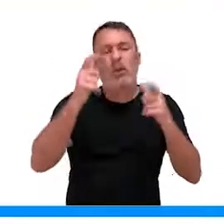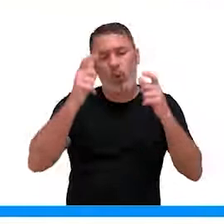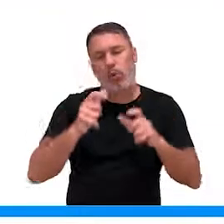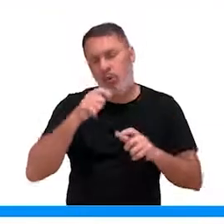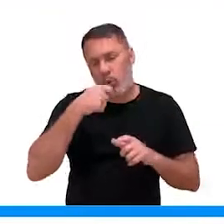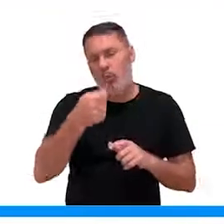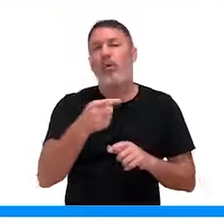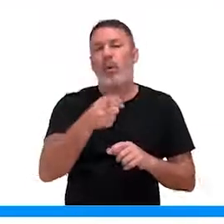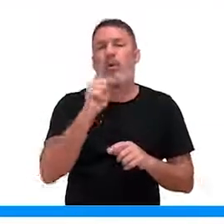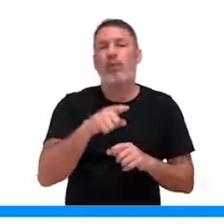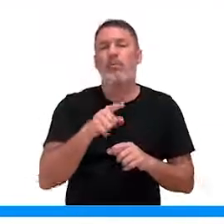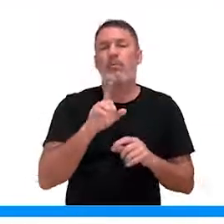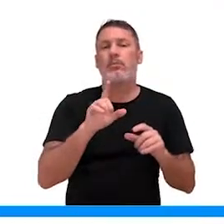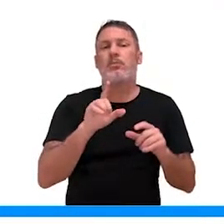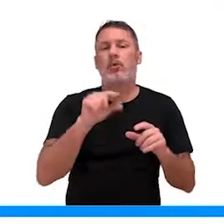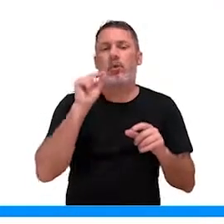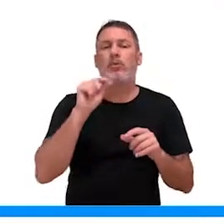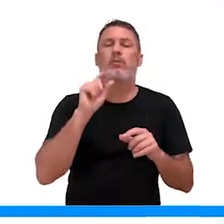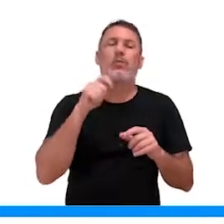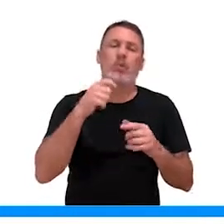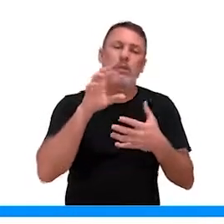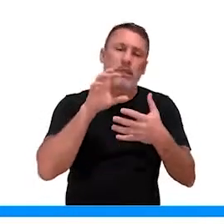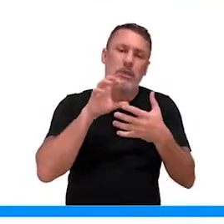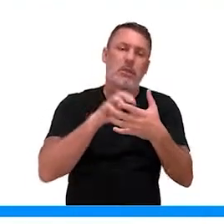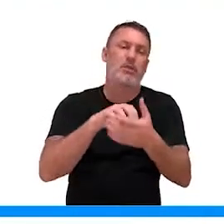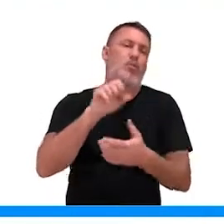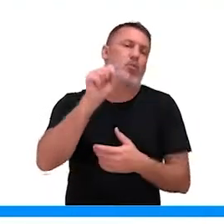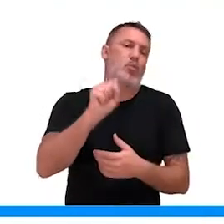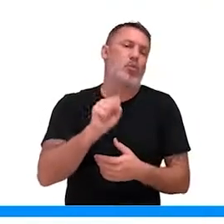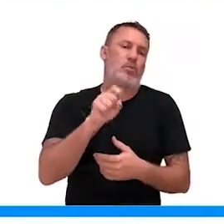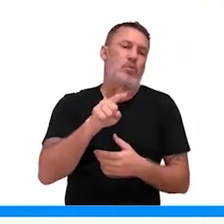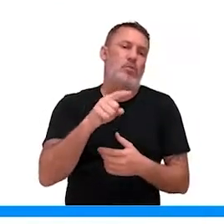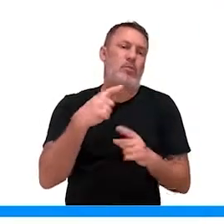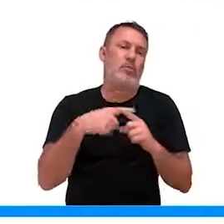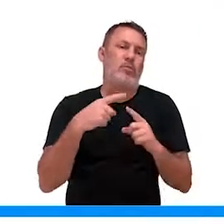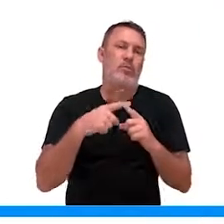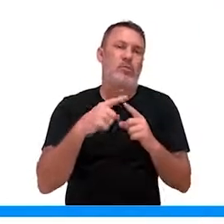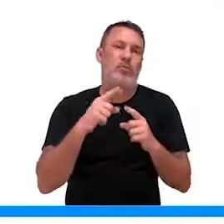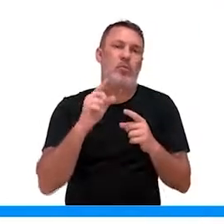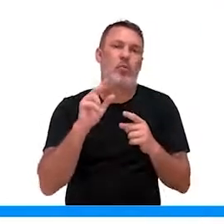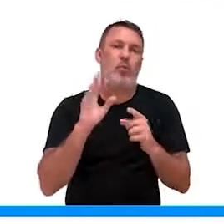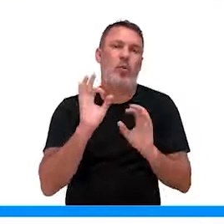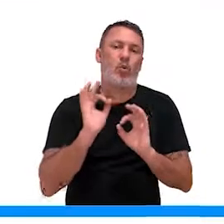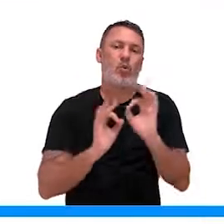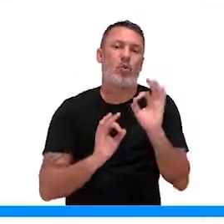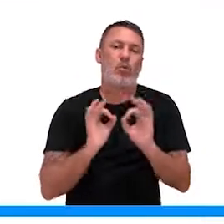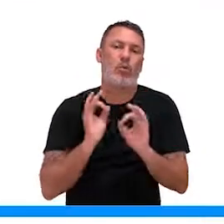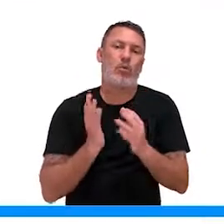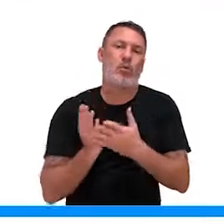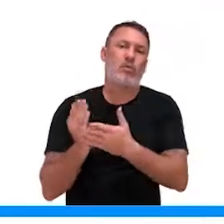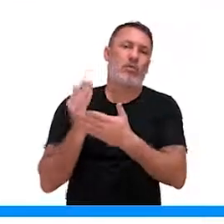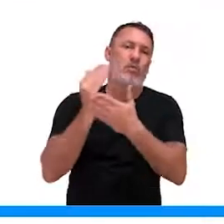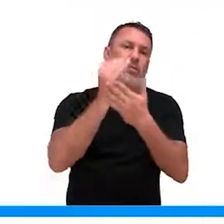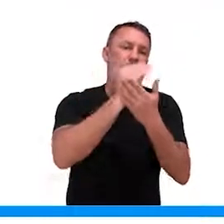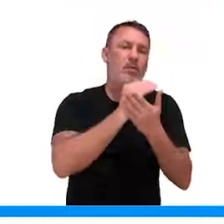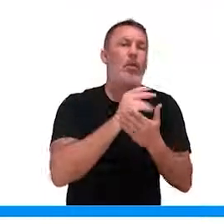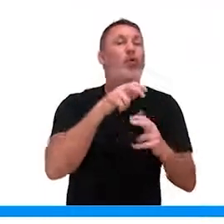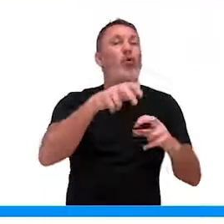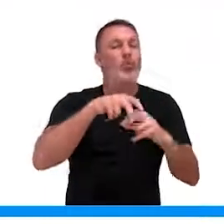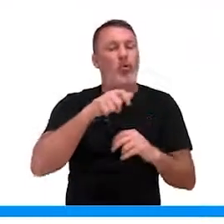e definir essa região, tá, como a Centro-Sul e, claro, apelidá-la de o